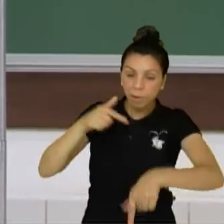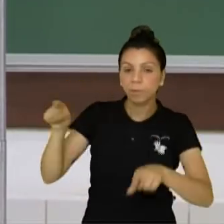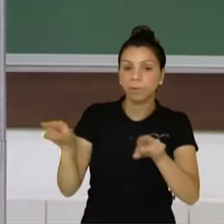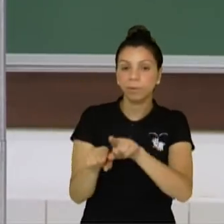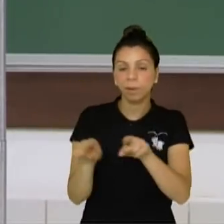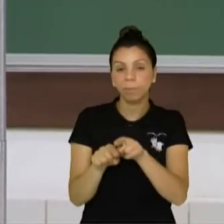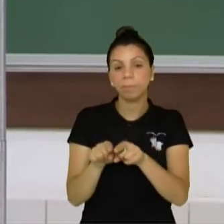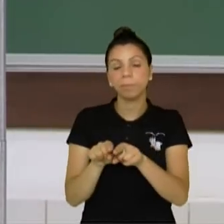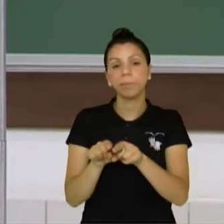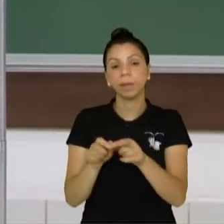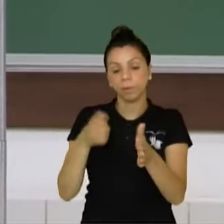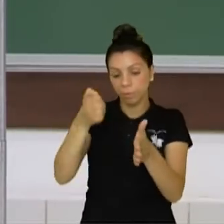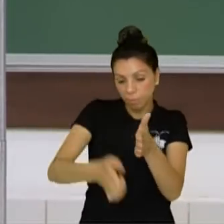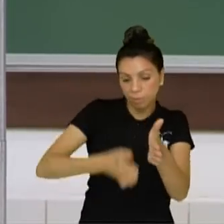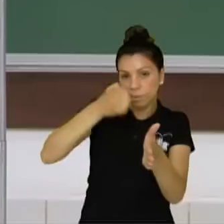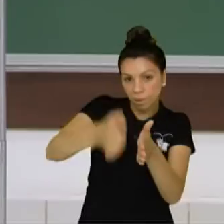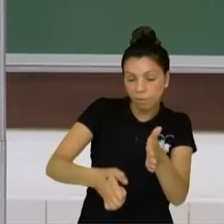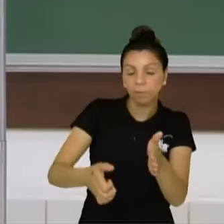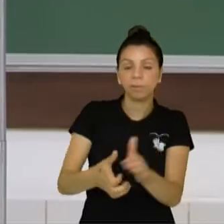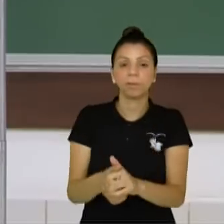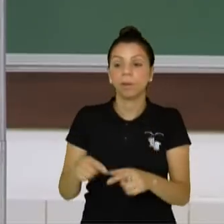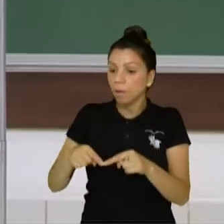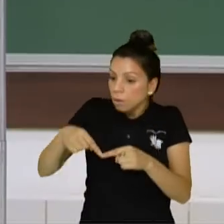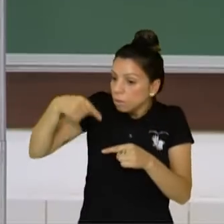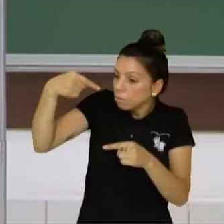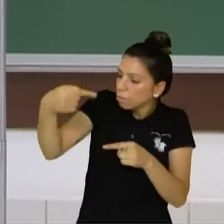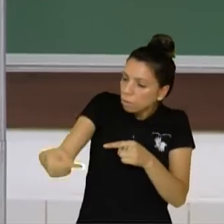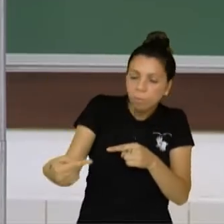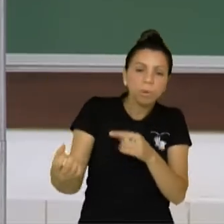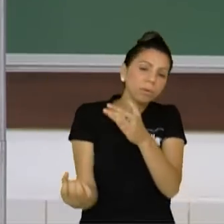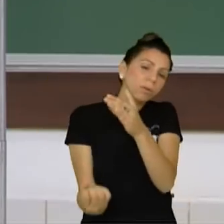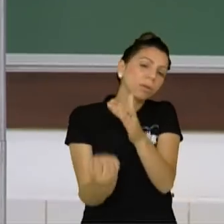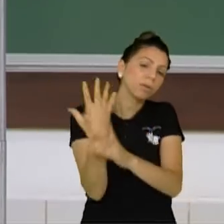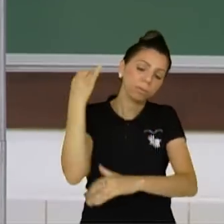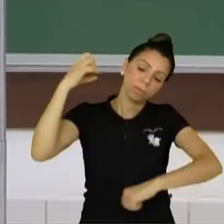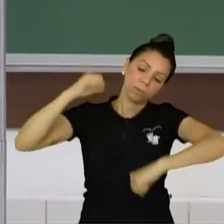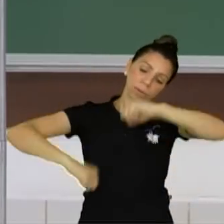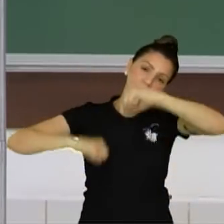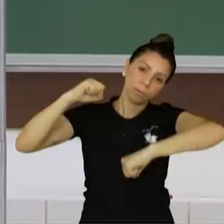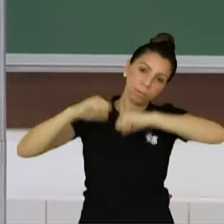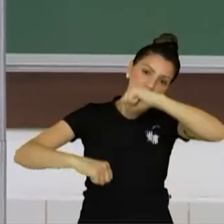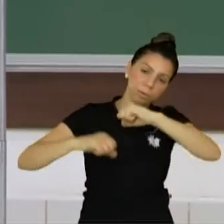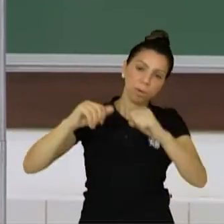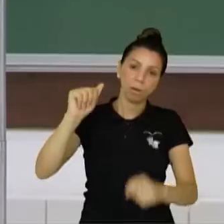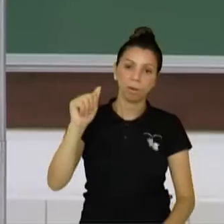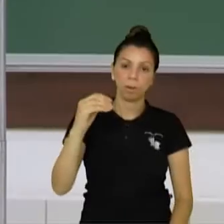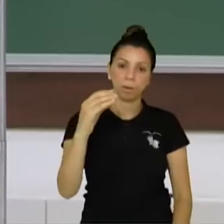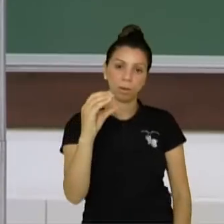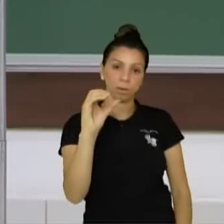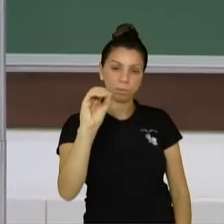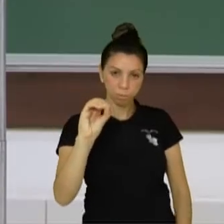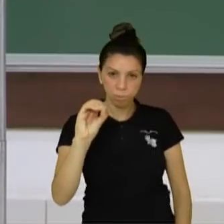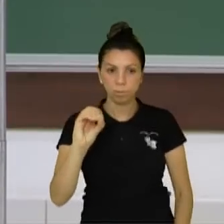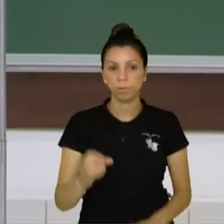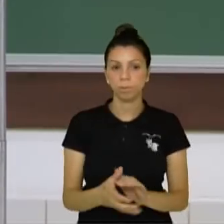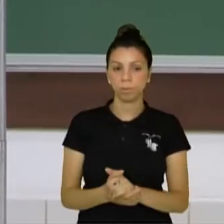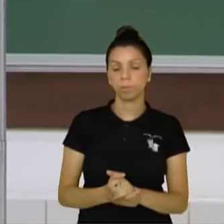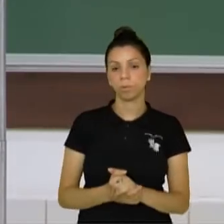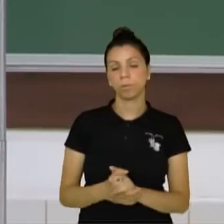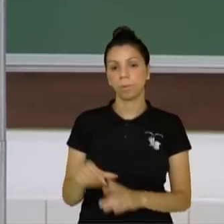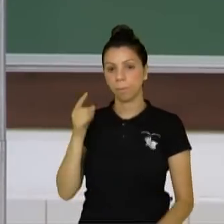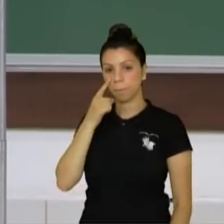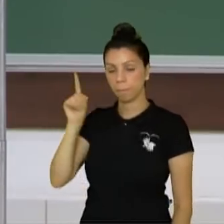e depois ele fundou uma companhia de aço, uma indústria de aço que levou seu nome, Companhia do